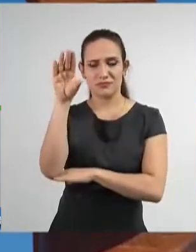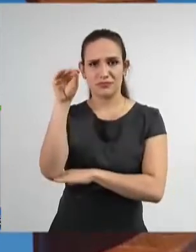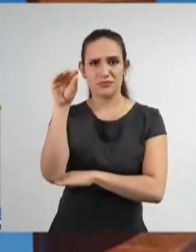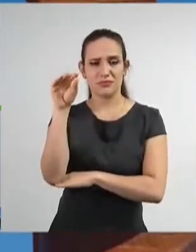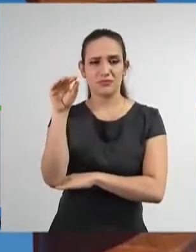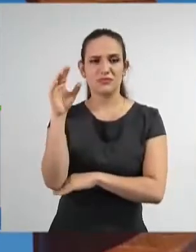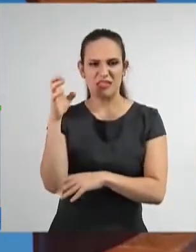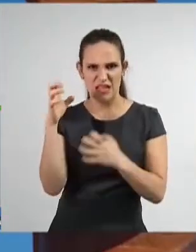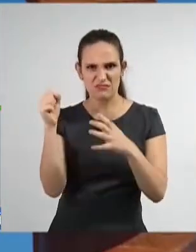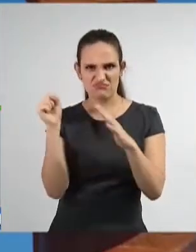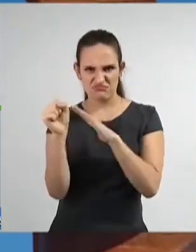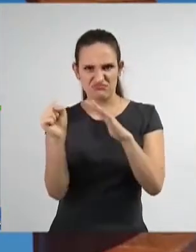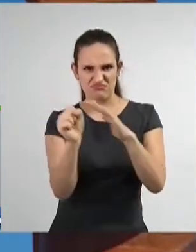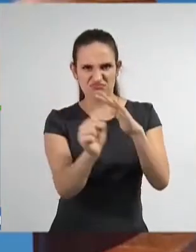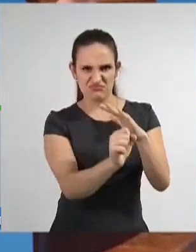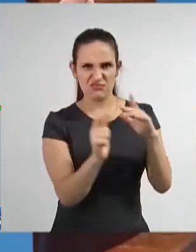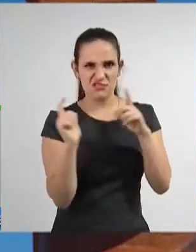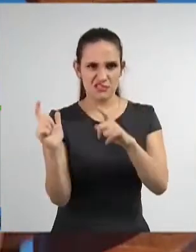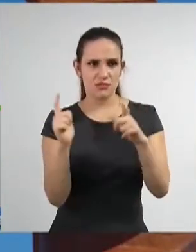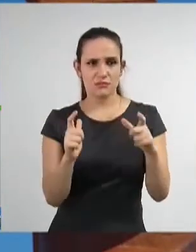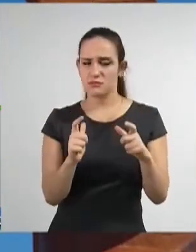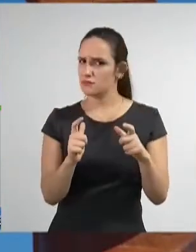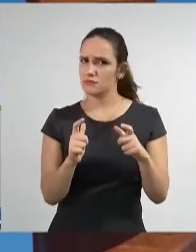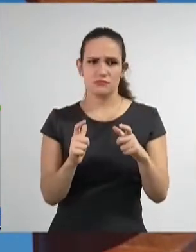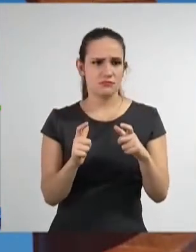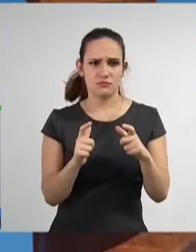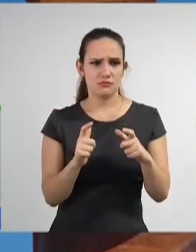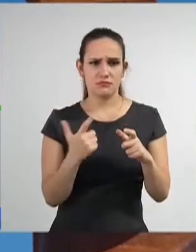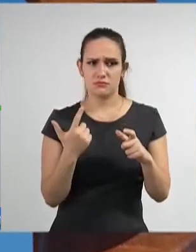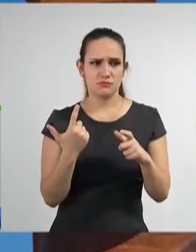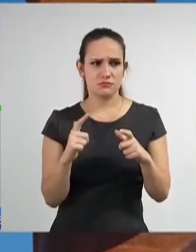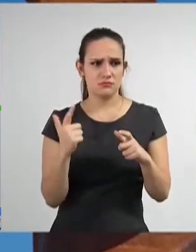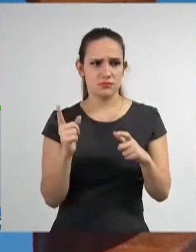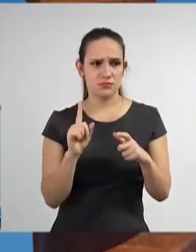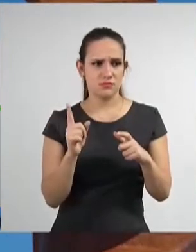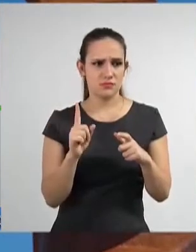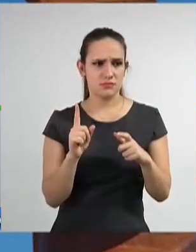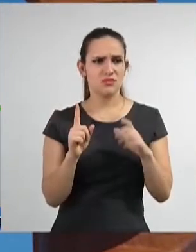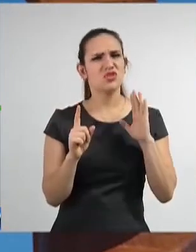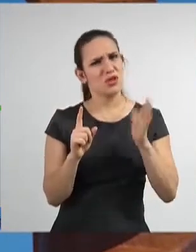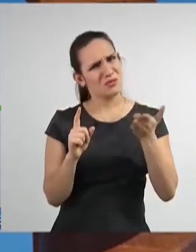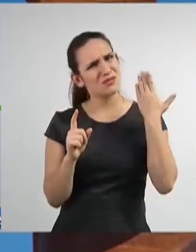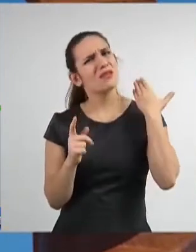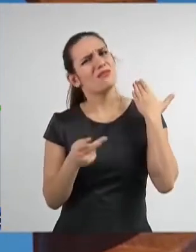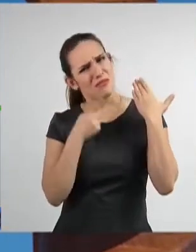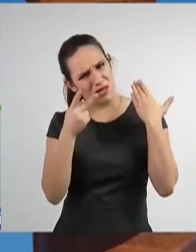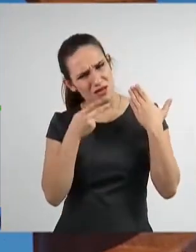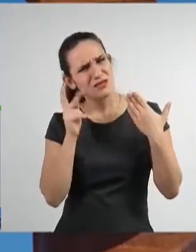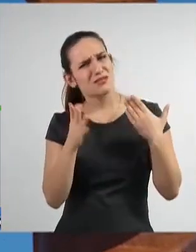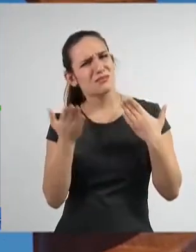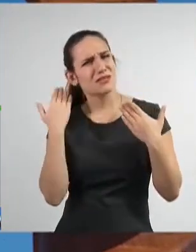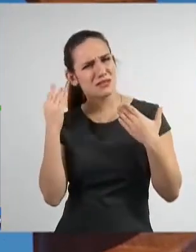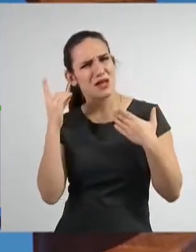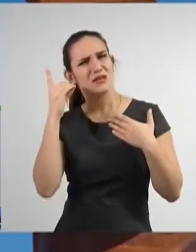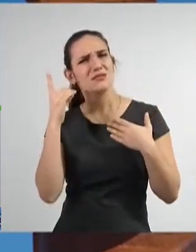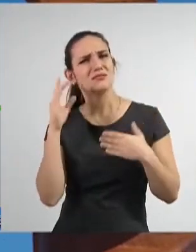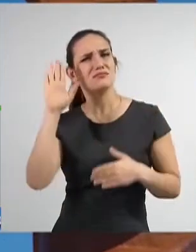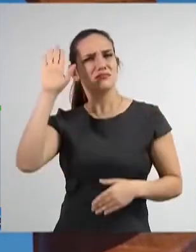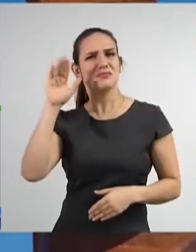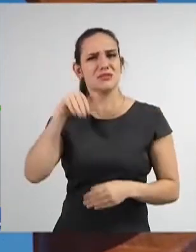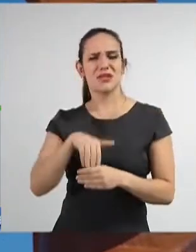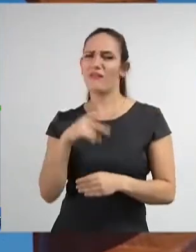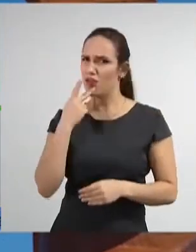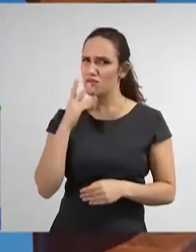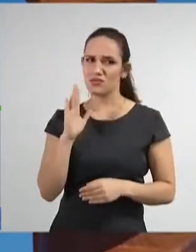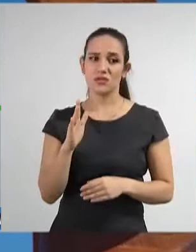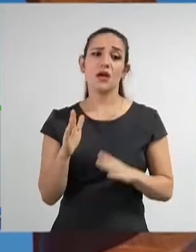para serem colocados não vai mais acontecer. Ele falava isso há muito tempo, né, desde quando era candidato, e